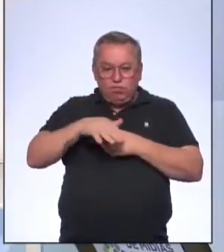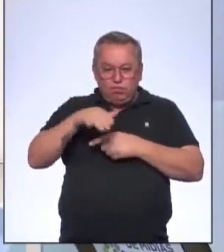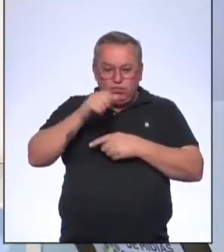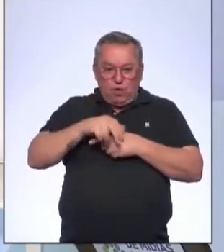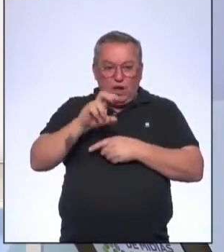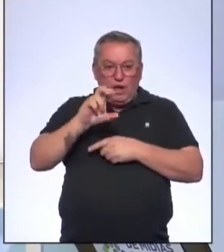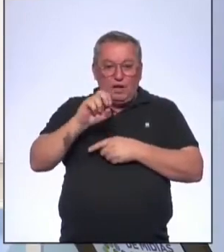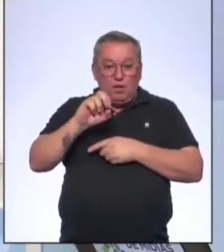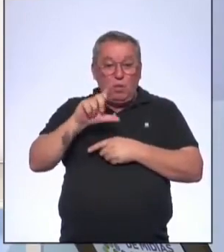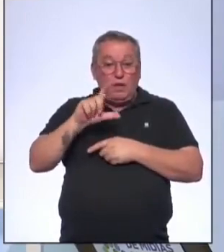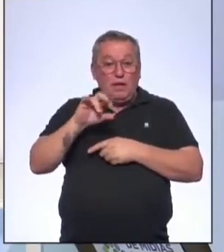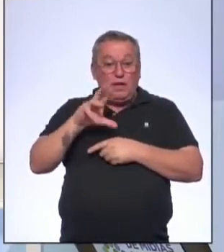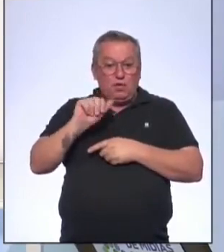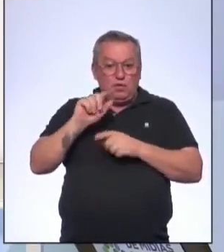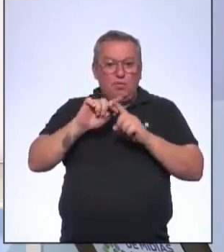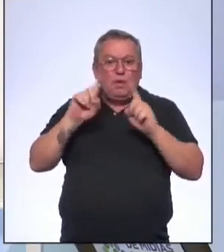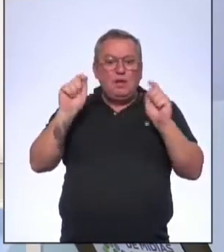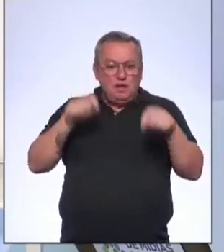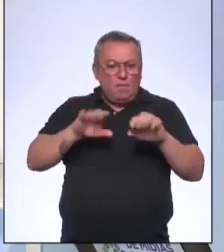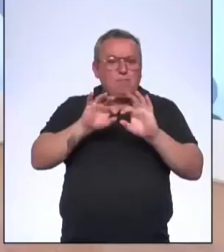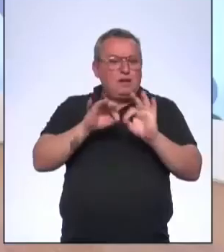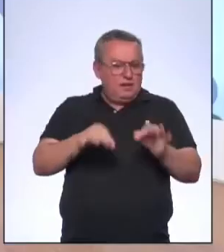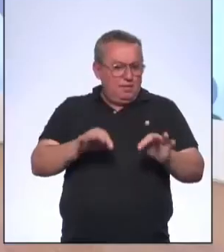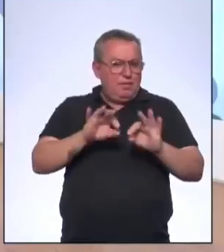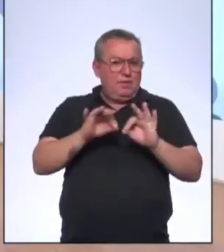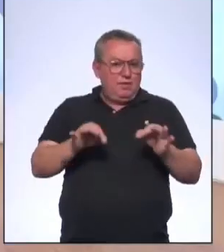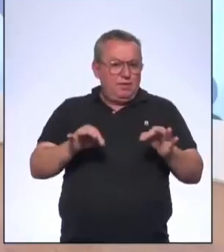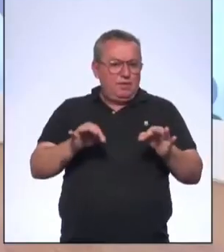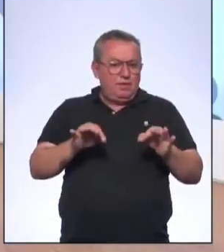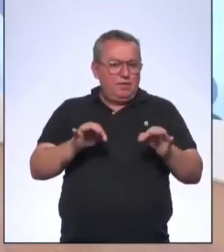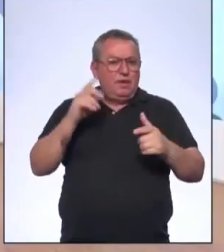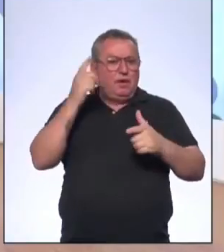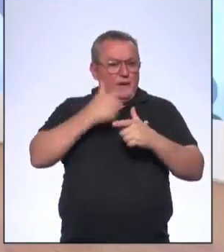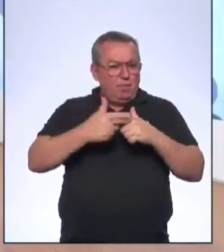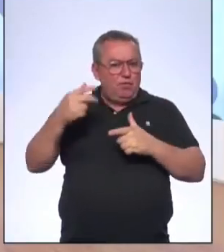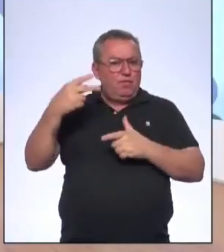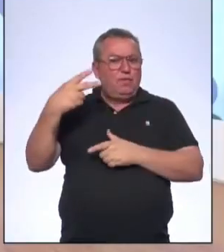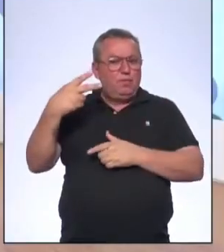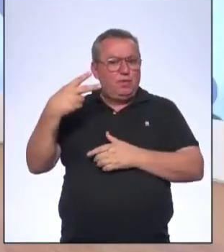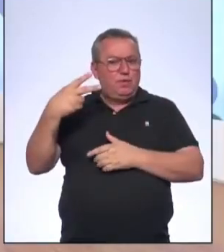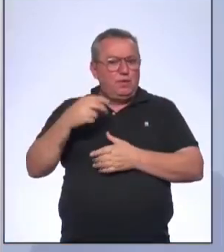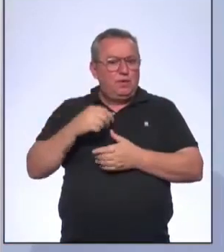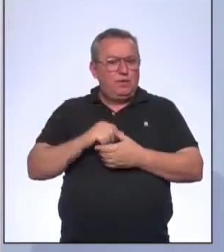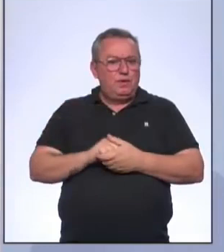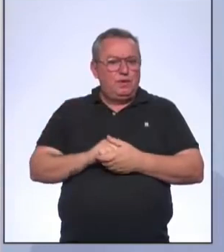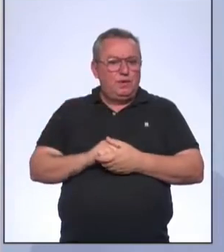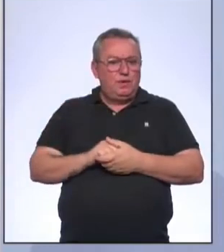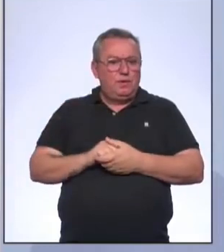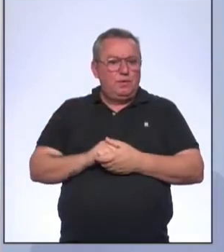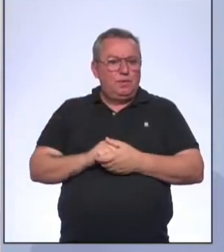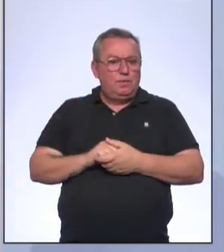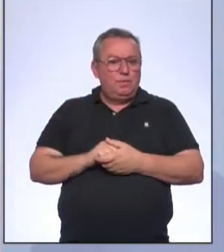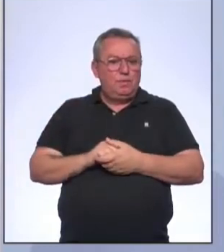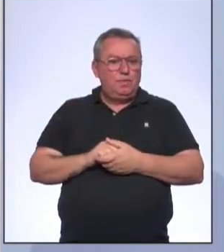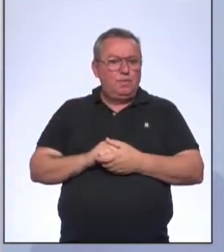ainda pode ficar mais simples, não pode? Eu acho que dá por 2 de novo, não dá? Por 2 de novo, não é isso? Então, ó, olha as